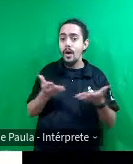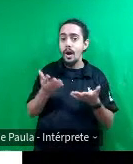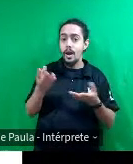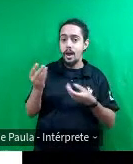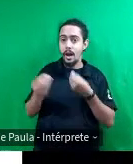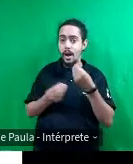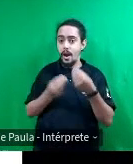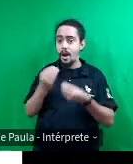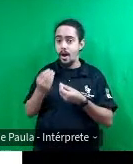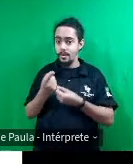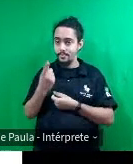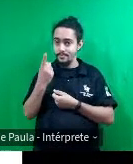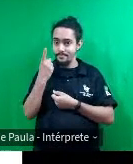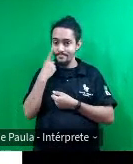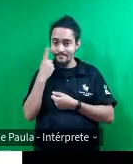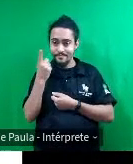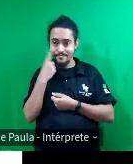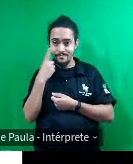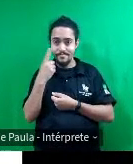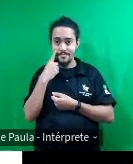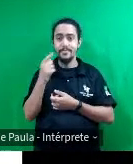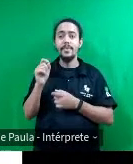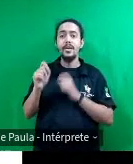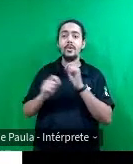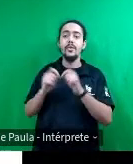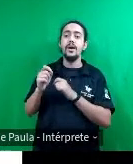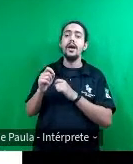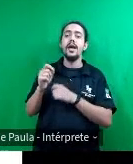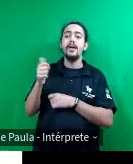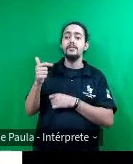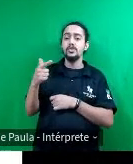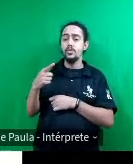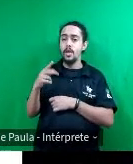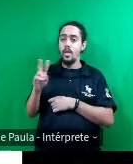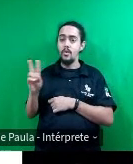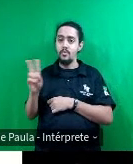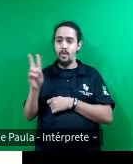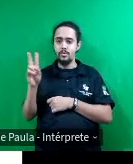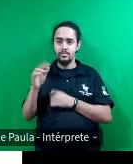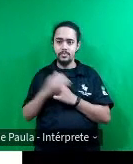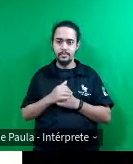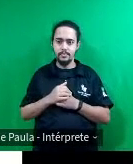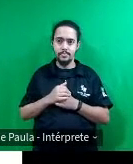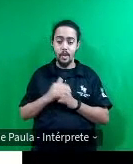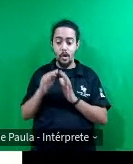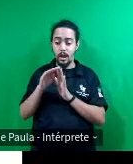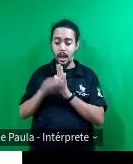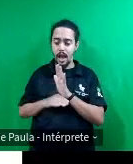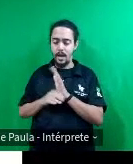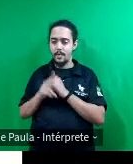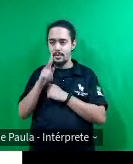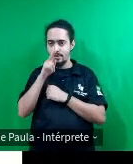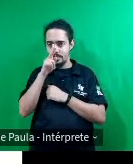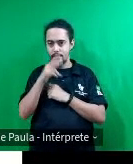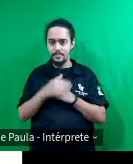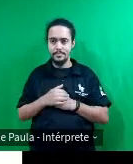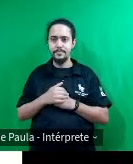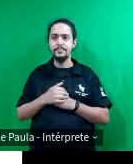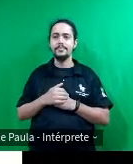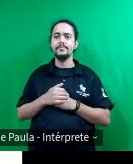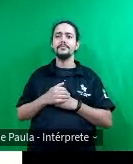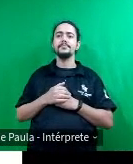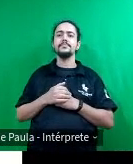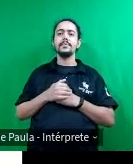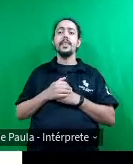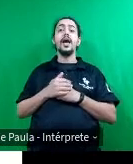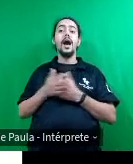amperes, caiu para 24 volts aqui. Ok? E agora, pessoal, o que eu vou ter